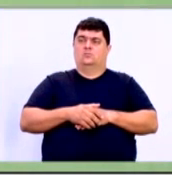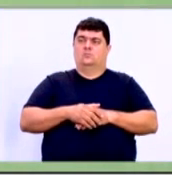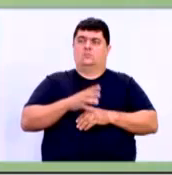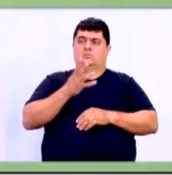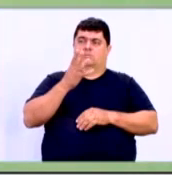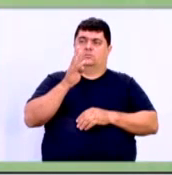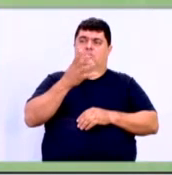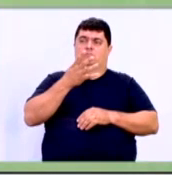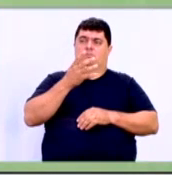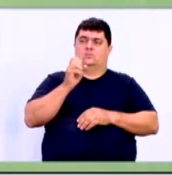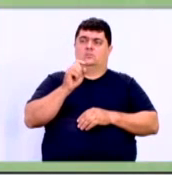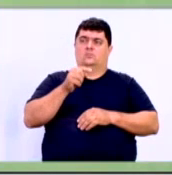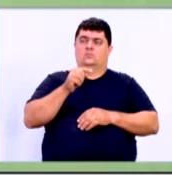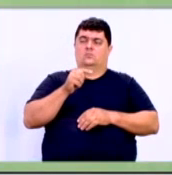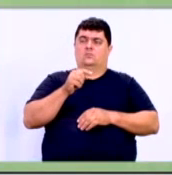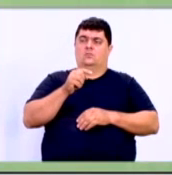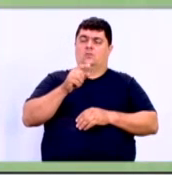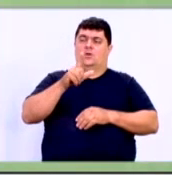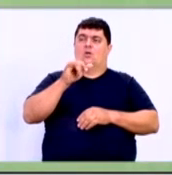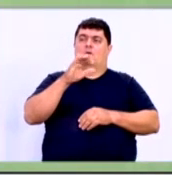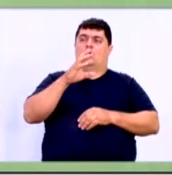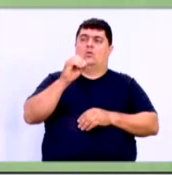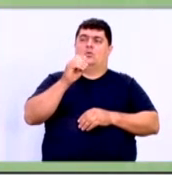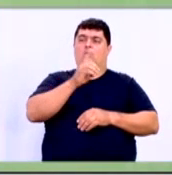mil. Lucro líquido de cada um,